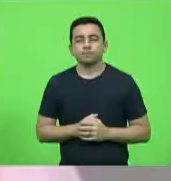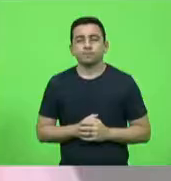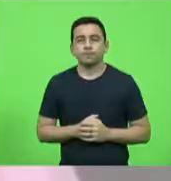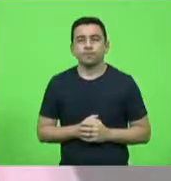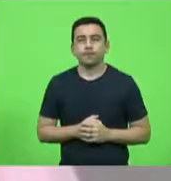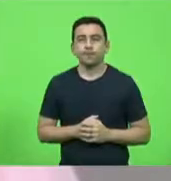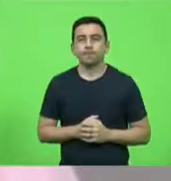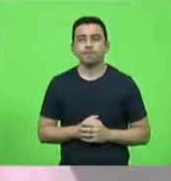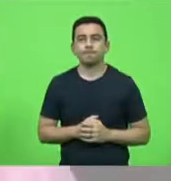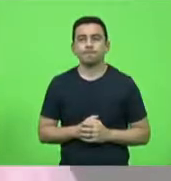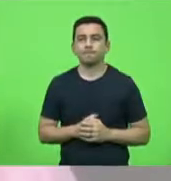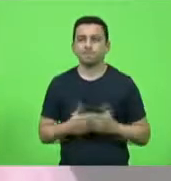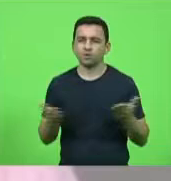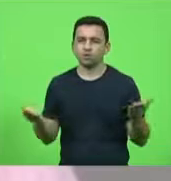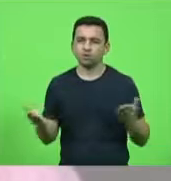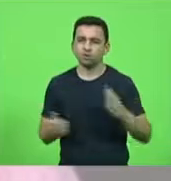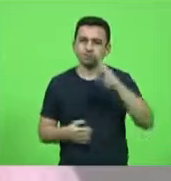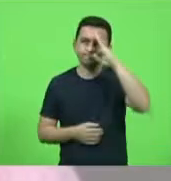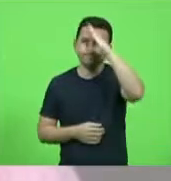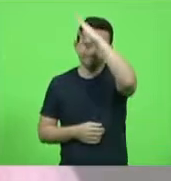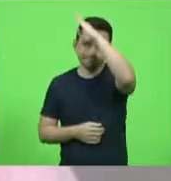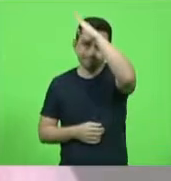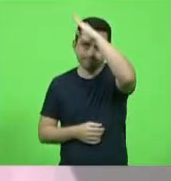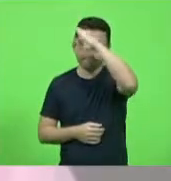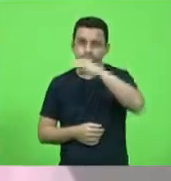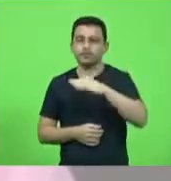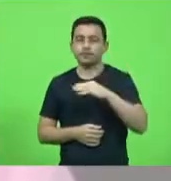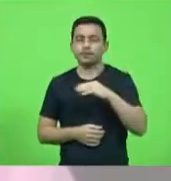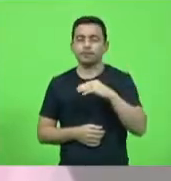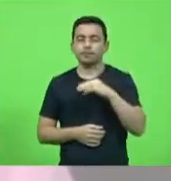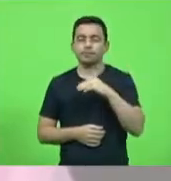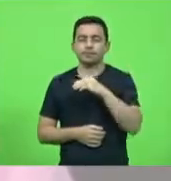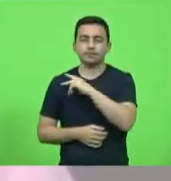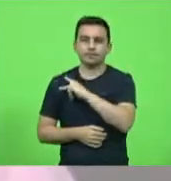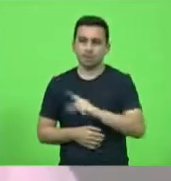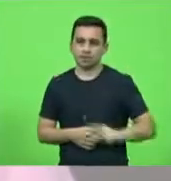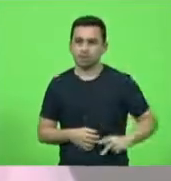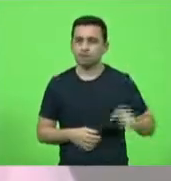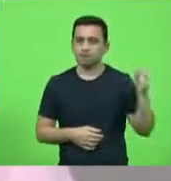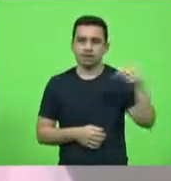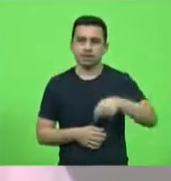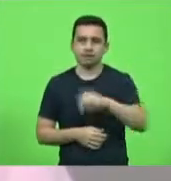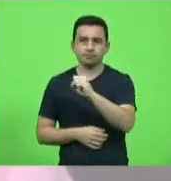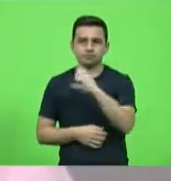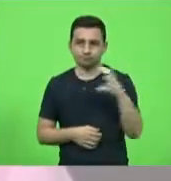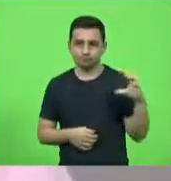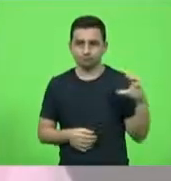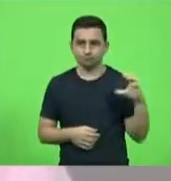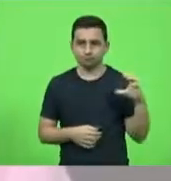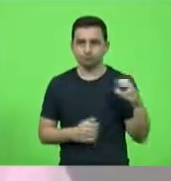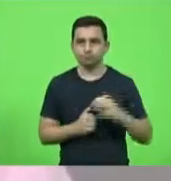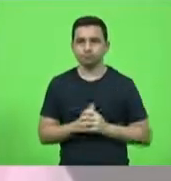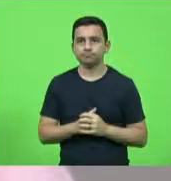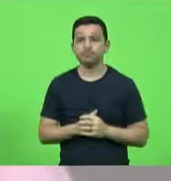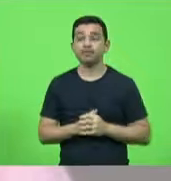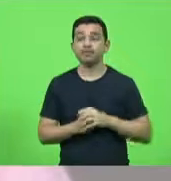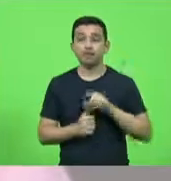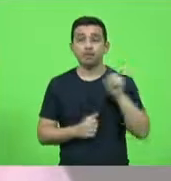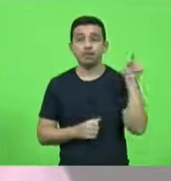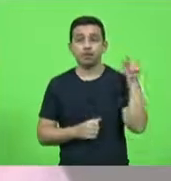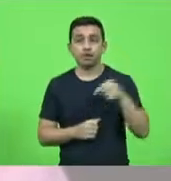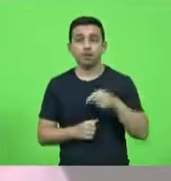Hoje o presidente Bolsonaro estará aqui em Santa Catarina. Ele vem para fazer